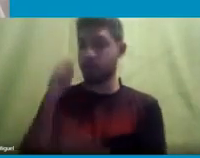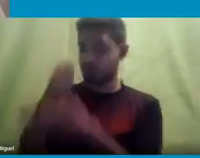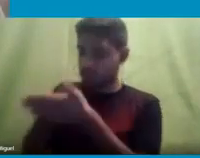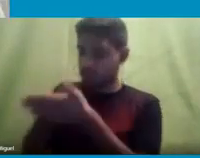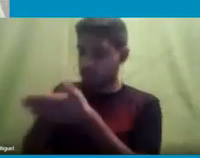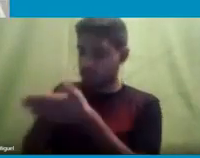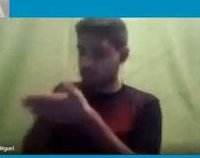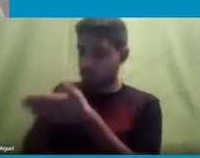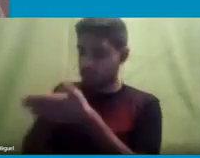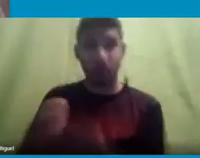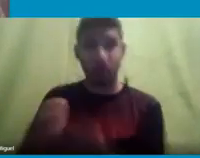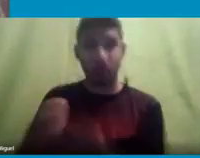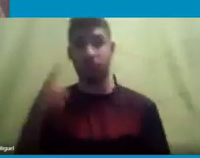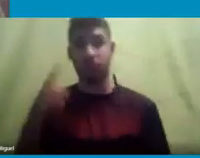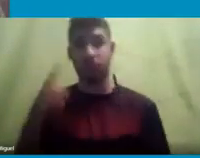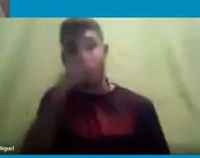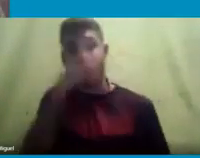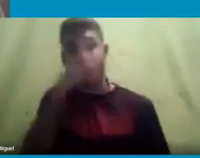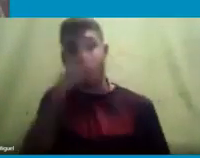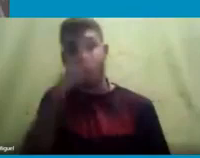né? Então,